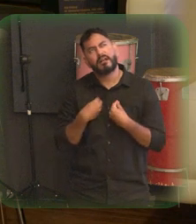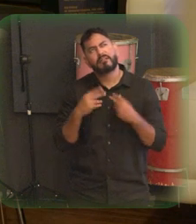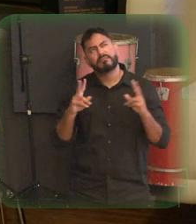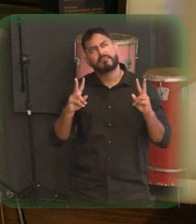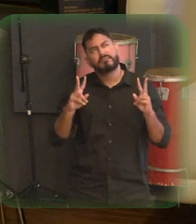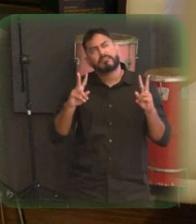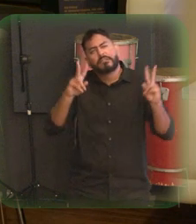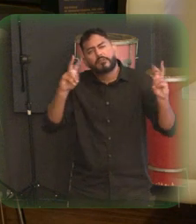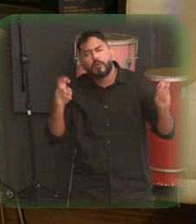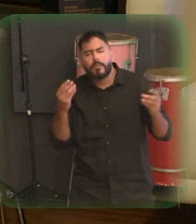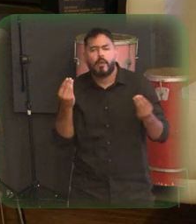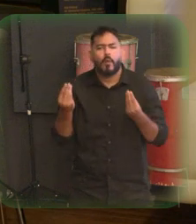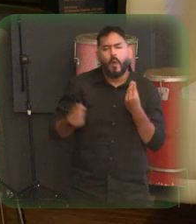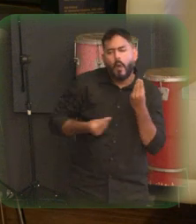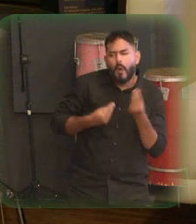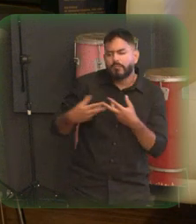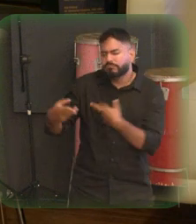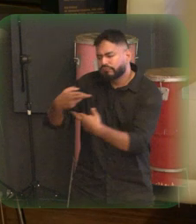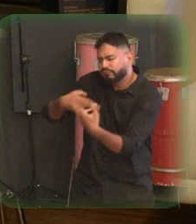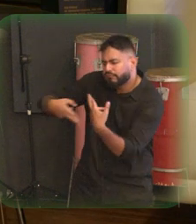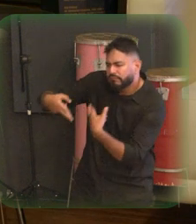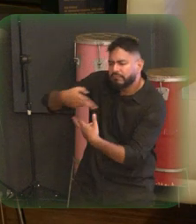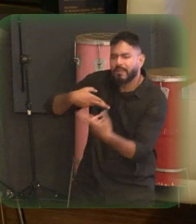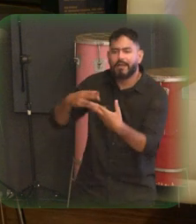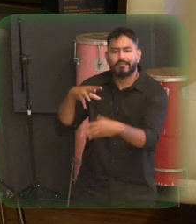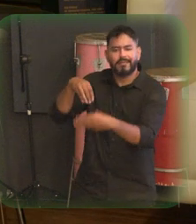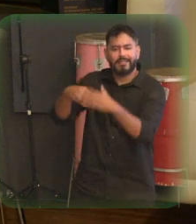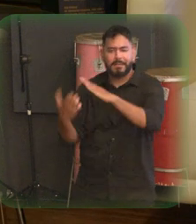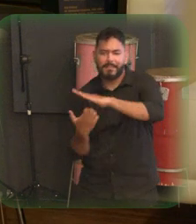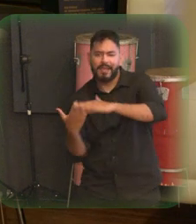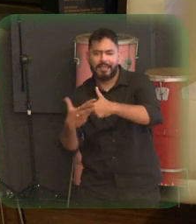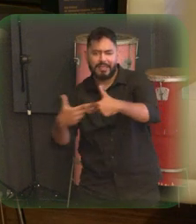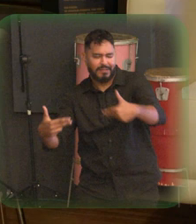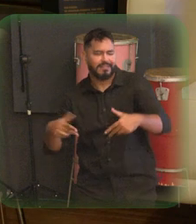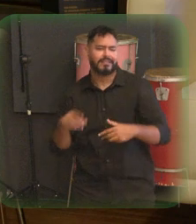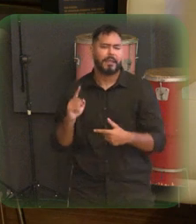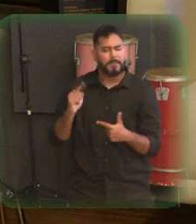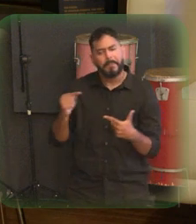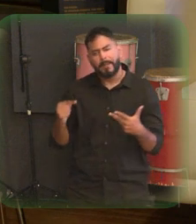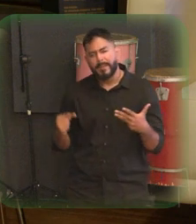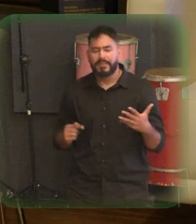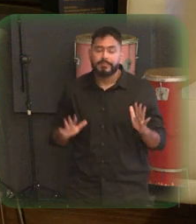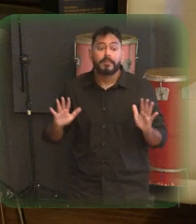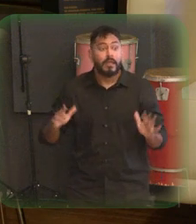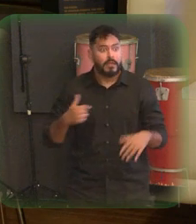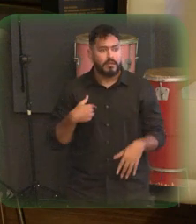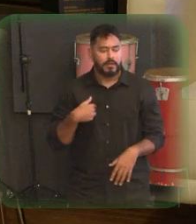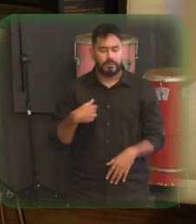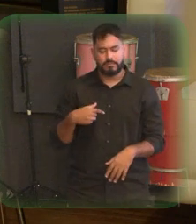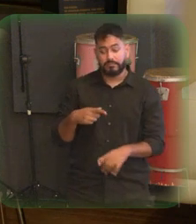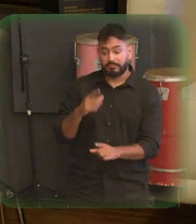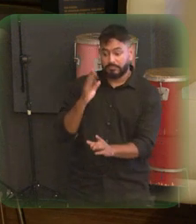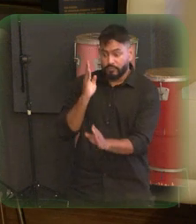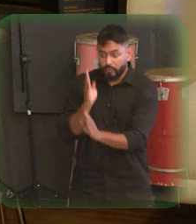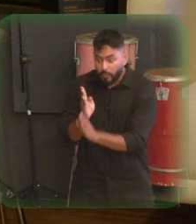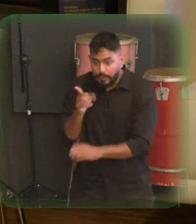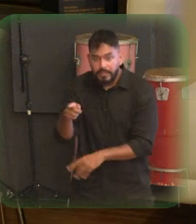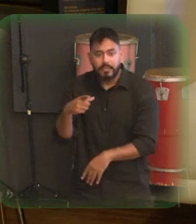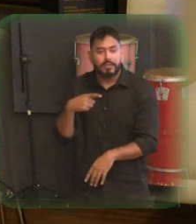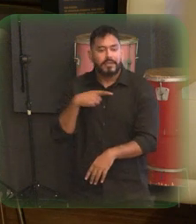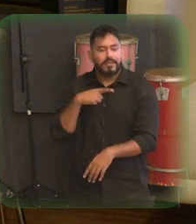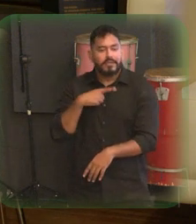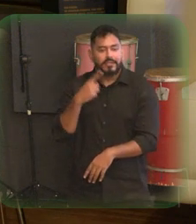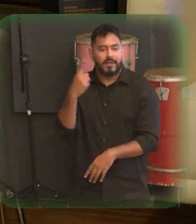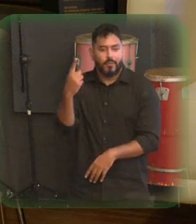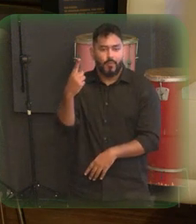como a gente deveria se relacionar no ambiente corporativo e outras questões, até que eu descobri que teria acesso a um professor chamado